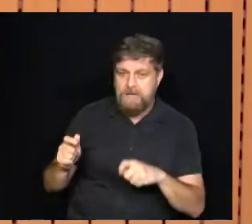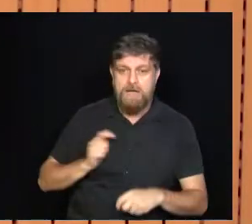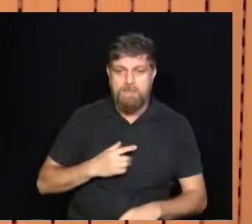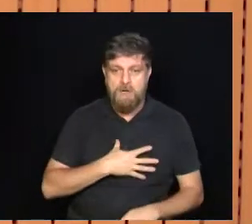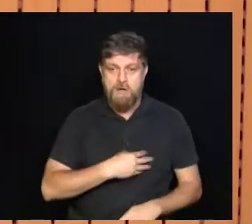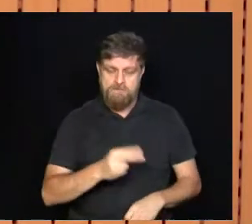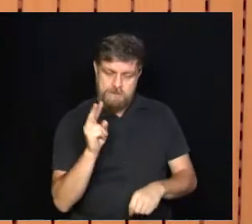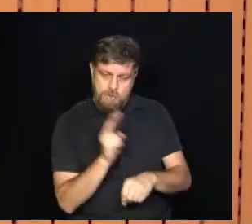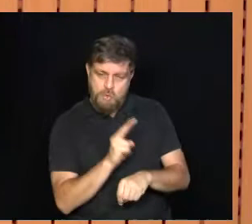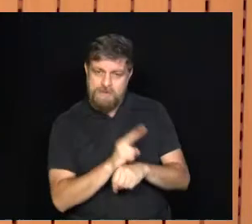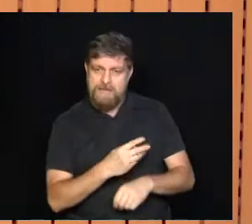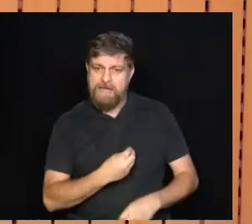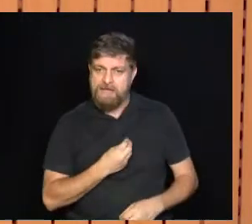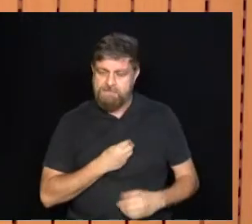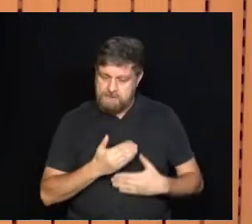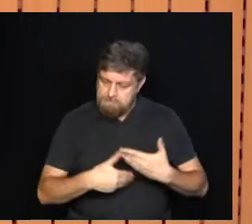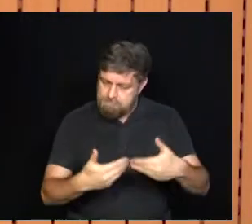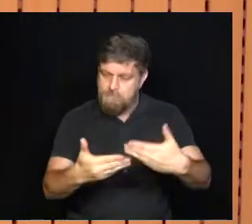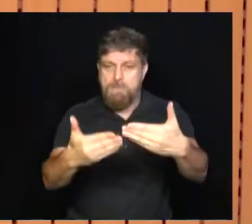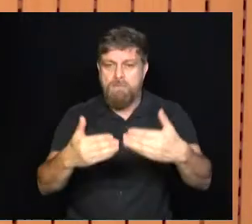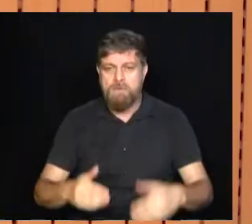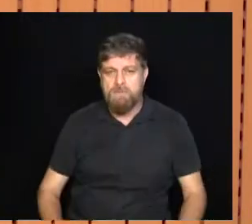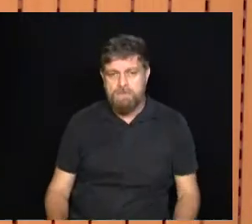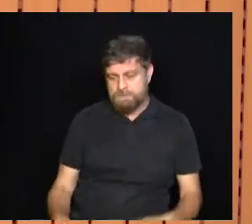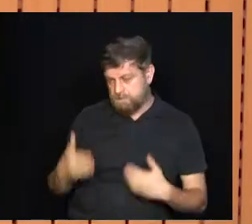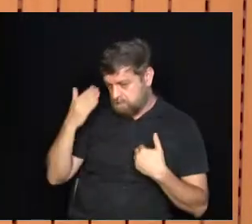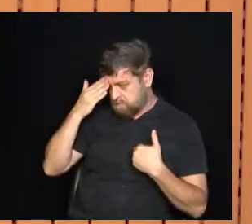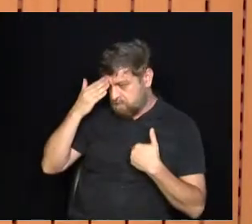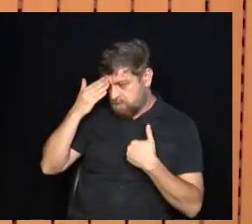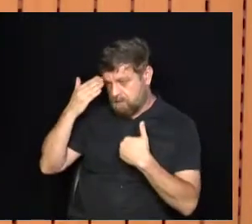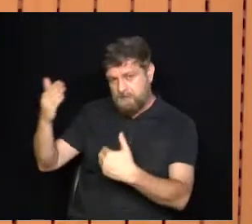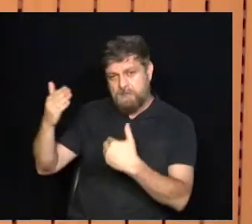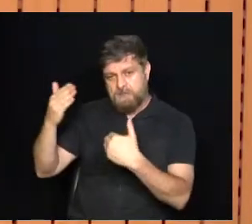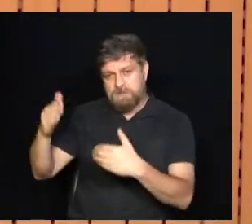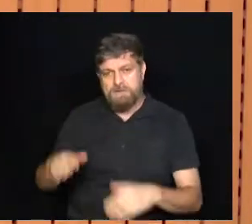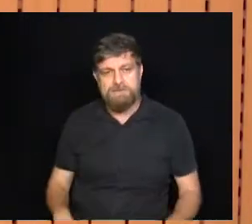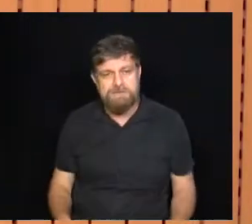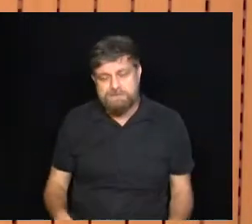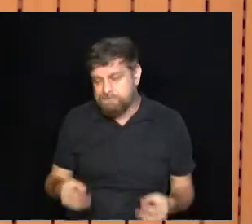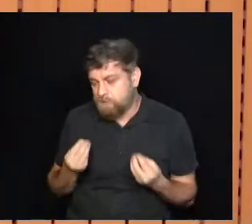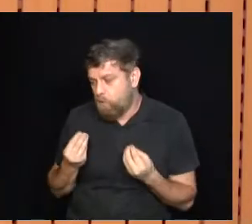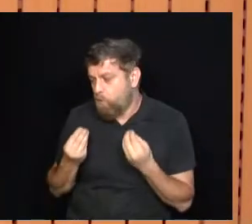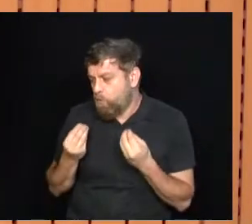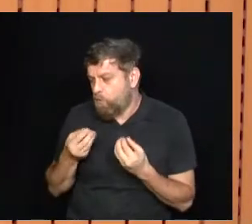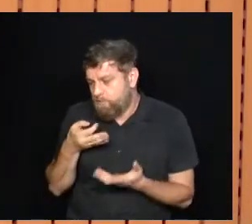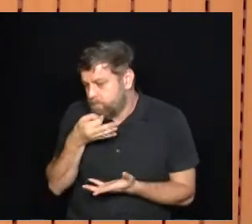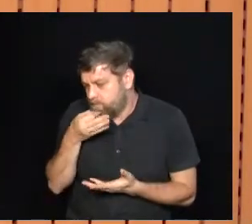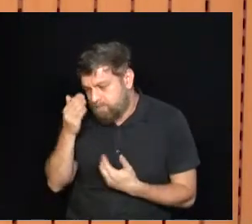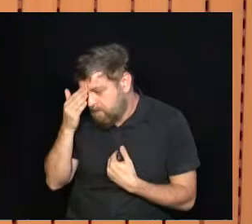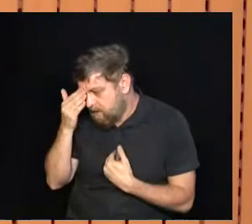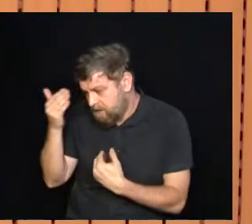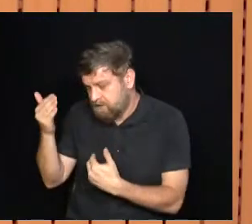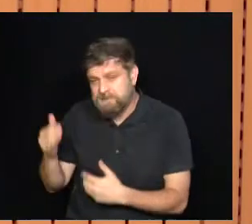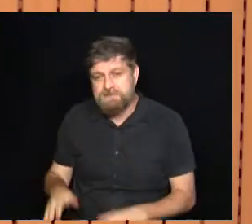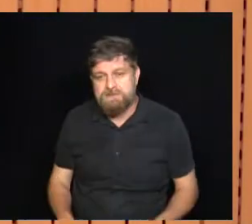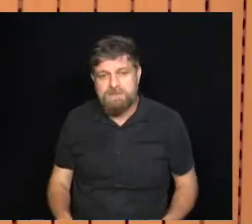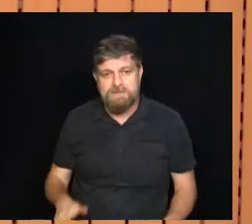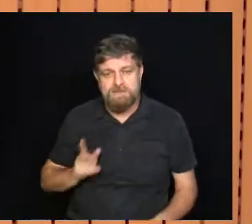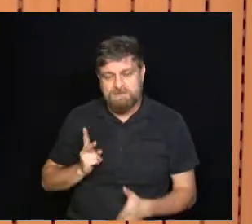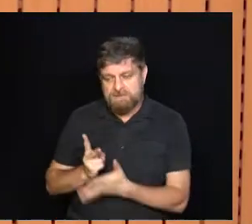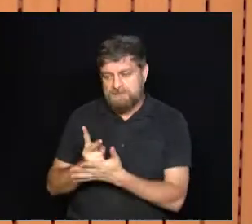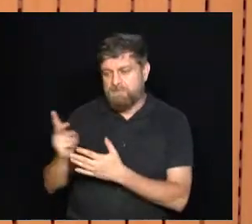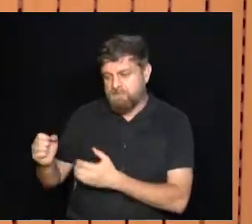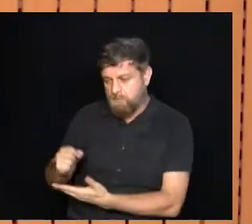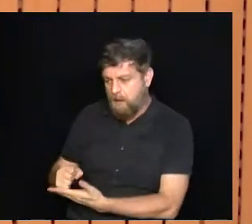filhos, poder tocar a vida dela. Agradeço muito, comandante Lourdes, não tenho o que falar, agradeço muito, né, sempre o apoio